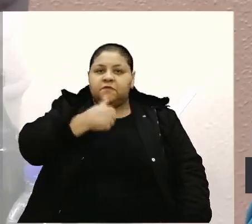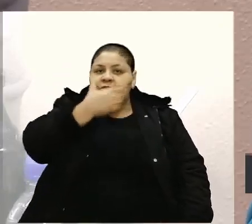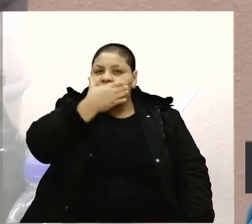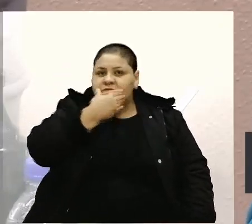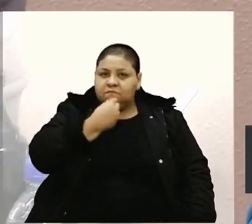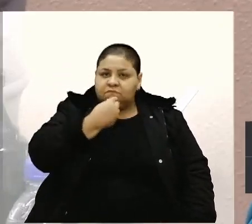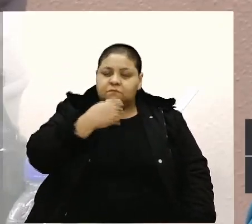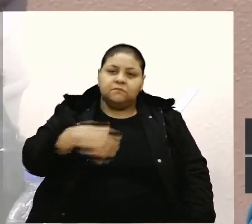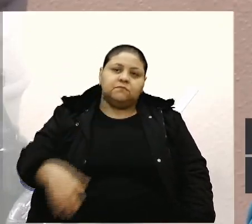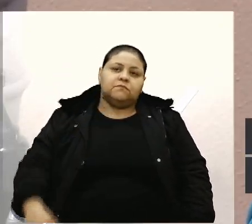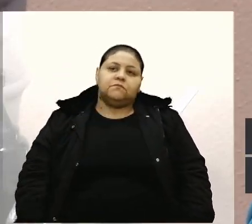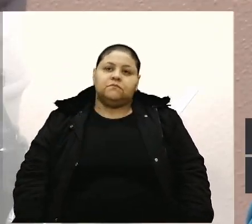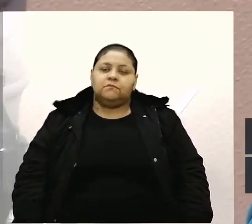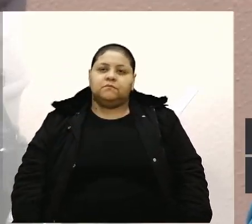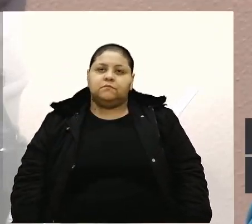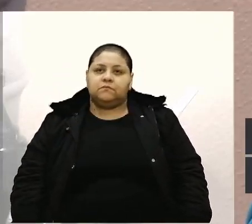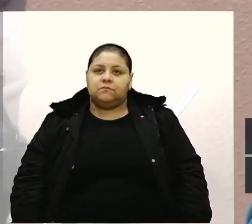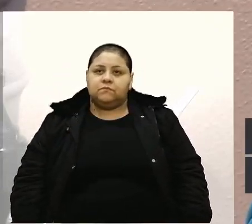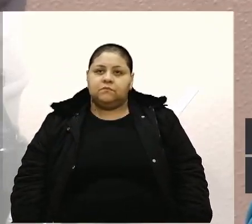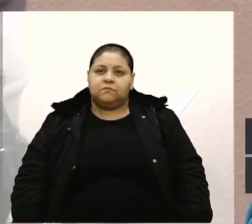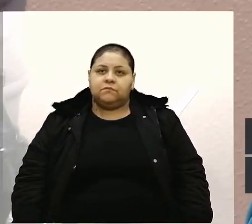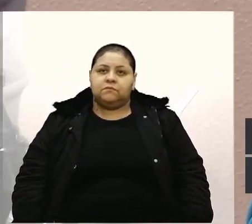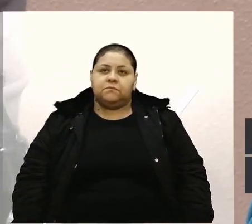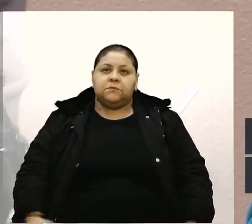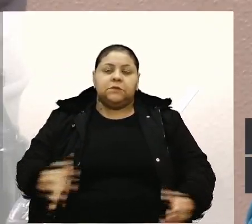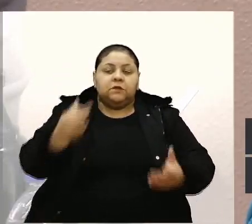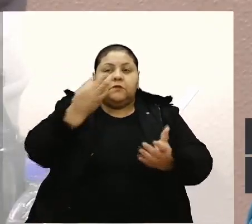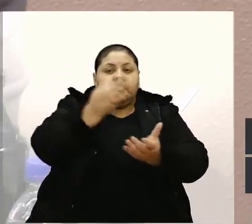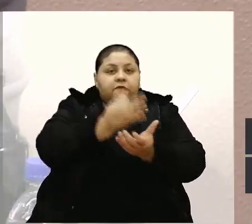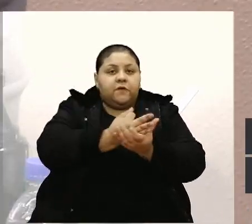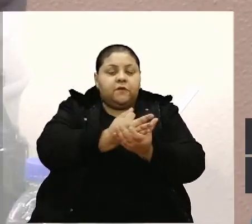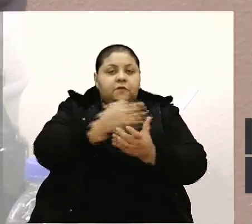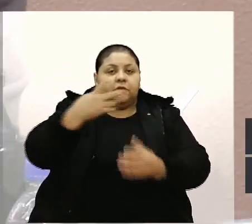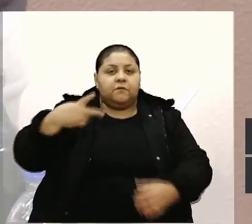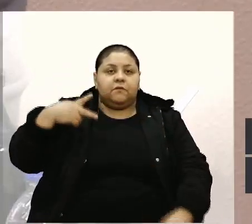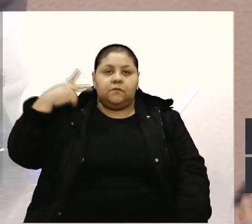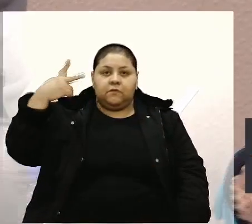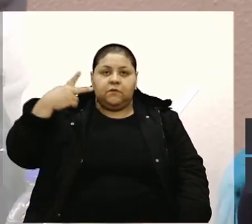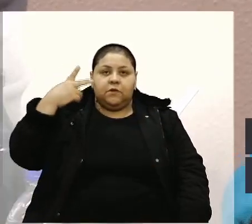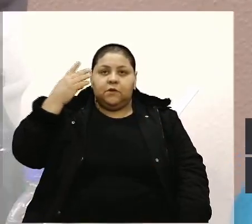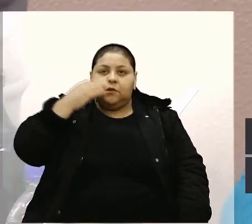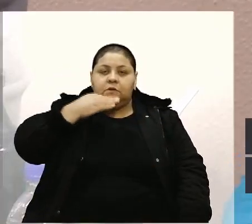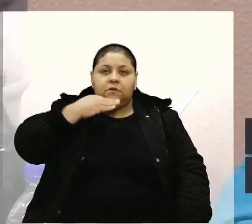unanimidade das vereadoras e vereadores, com ausência do vereador Bortola.